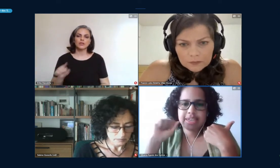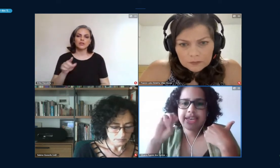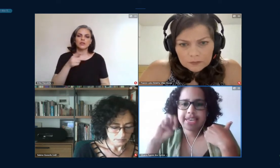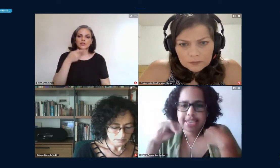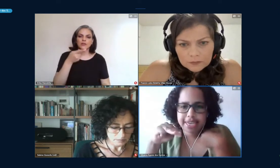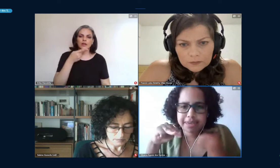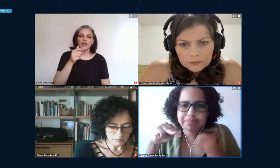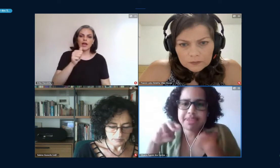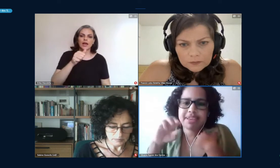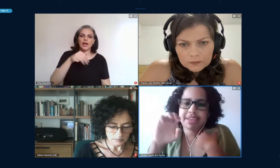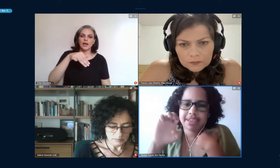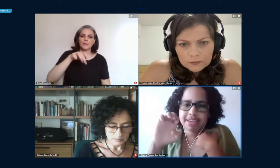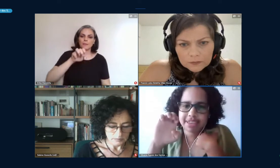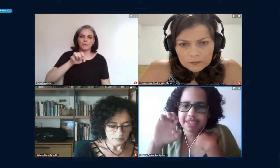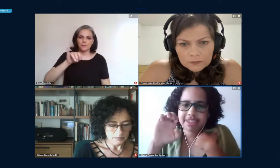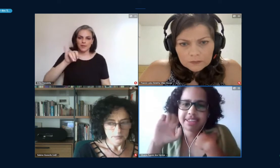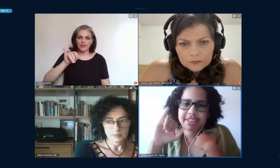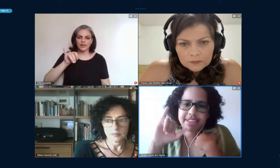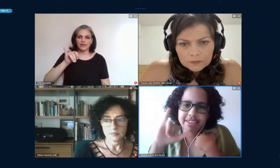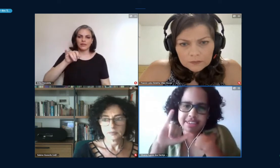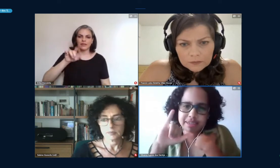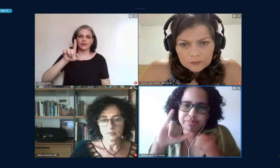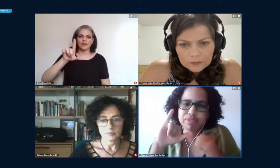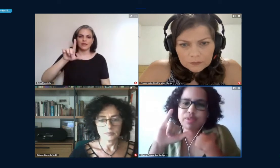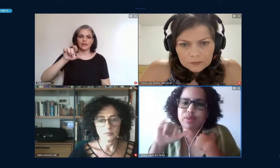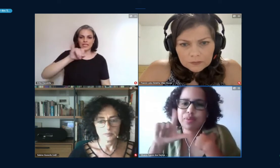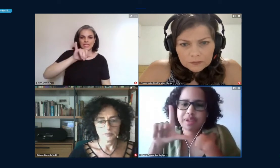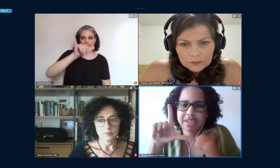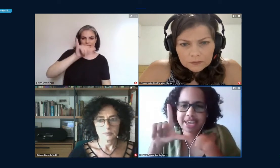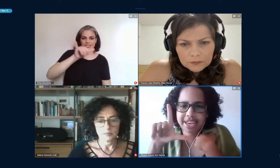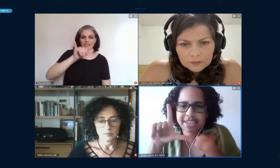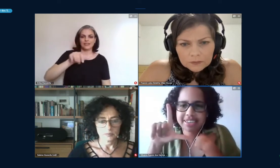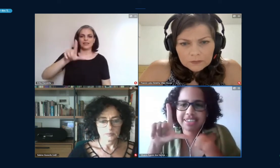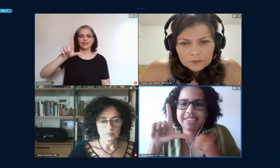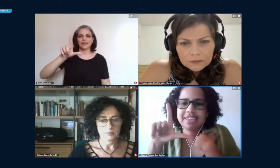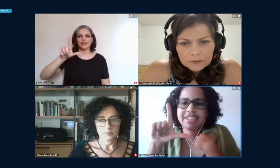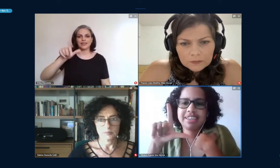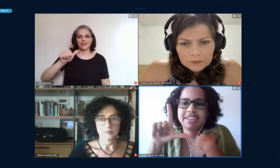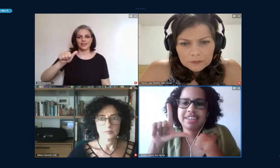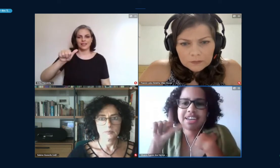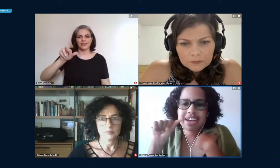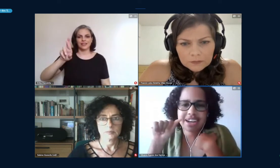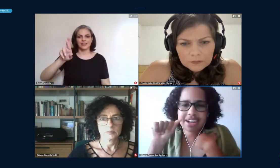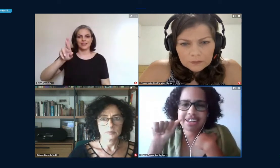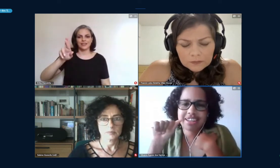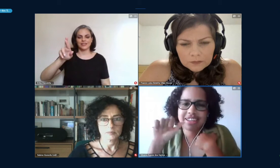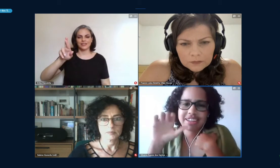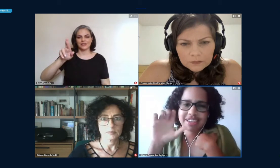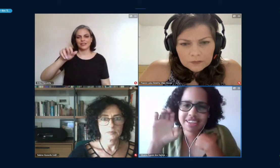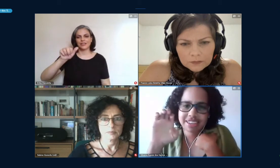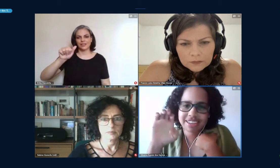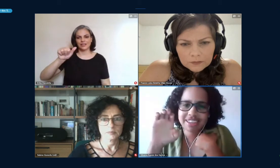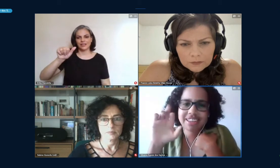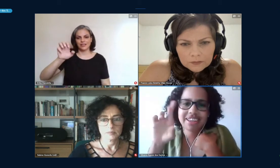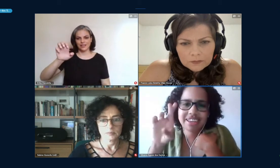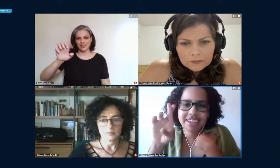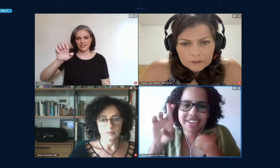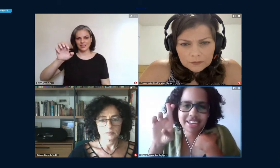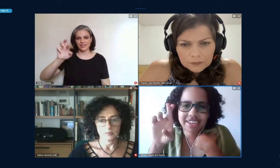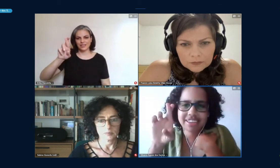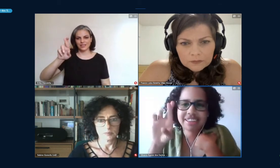M E Y L A E